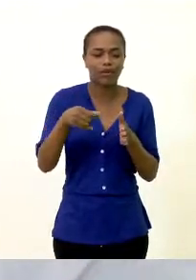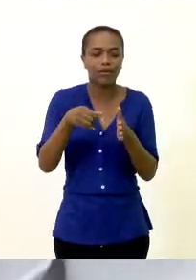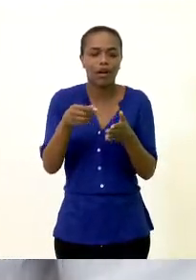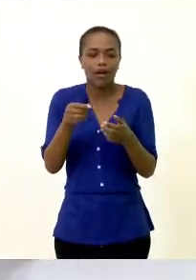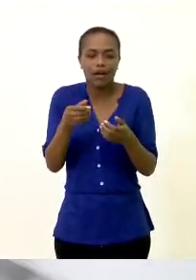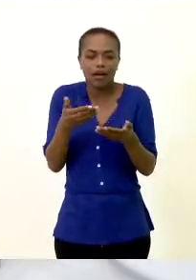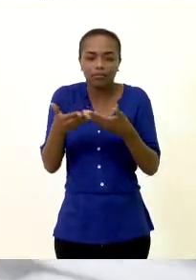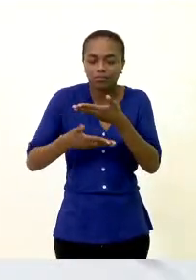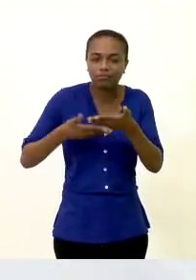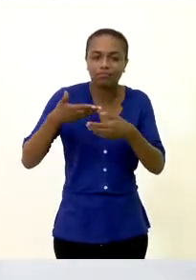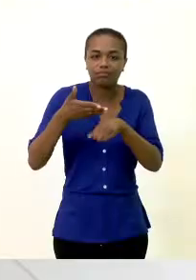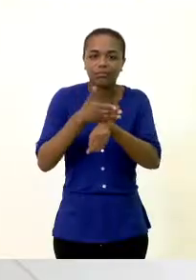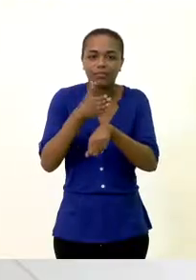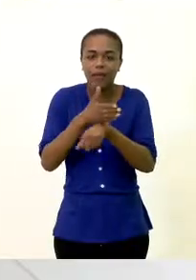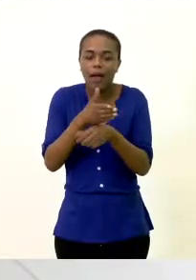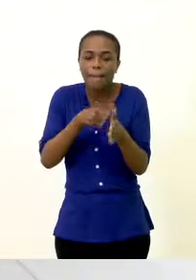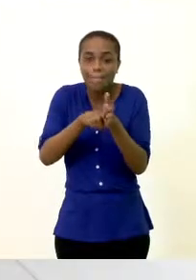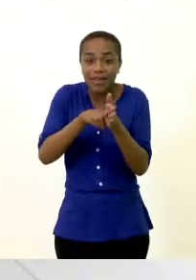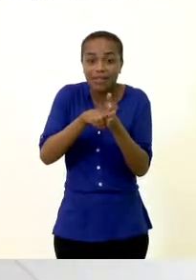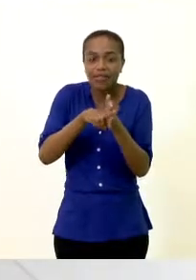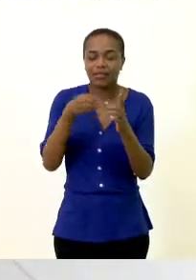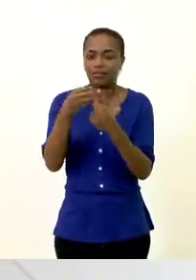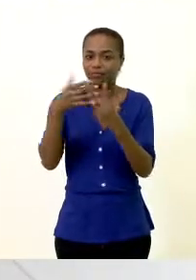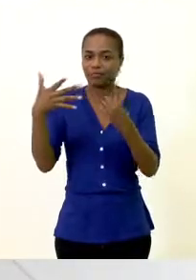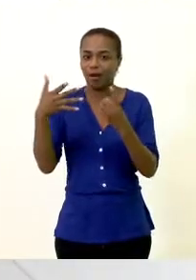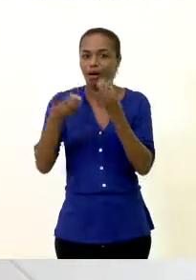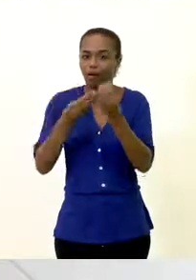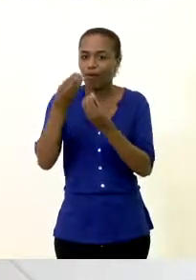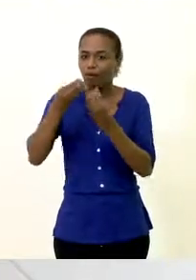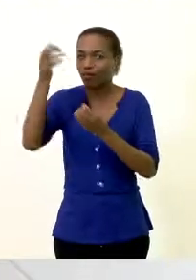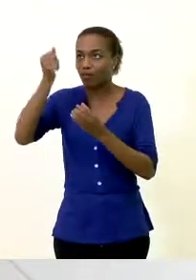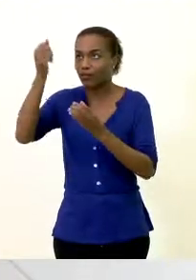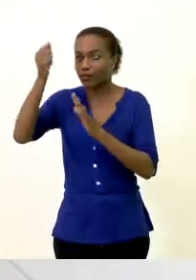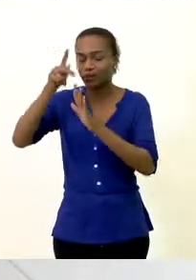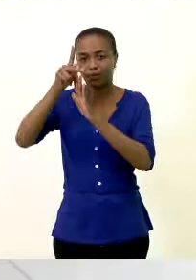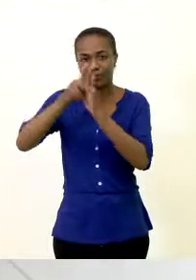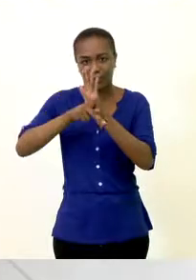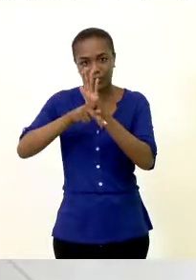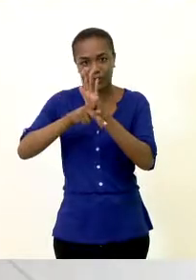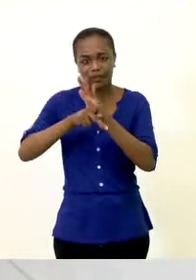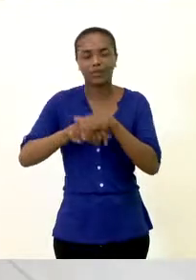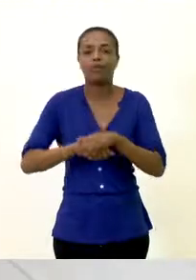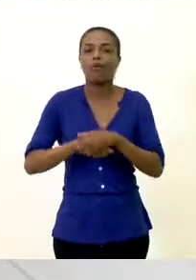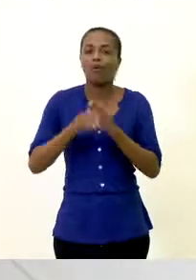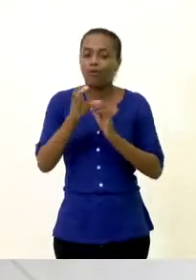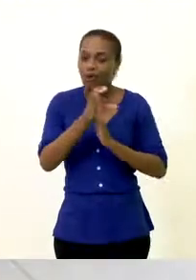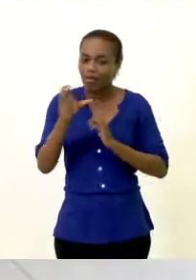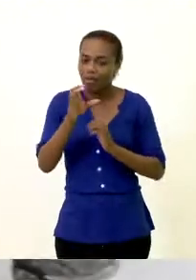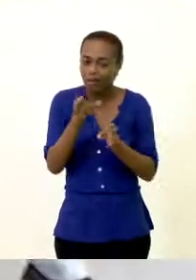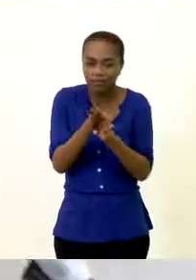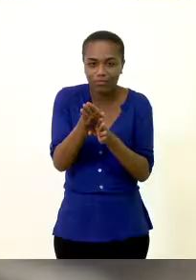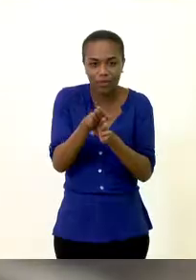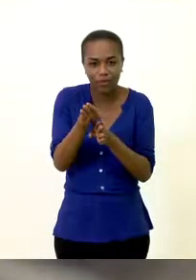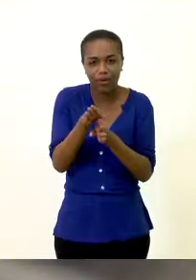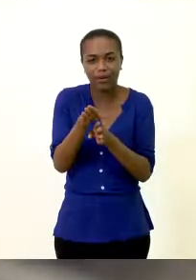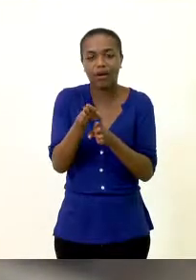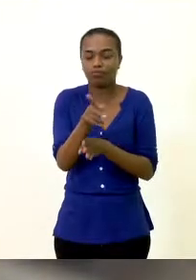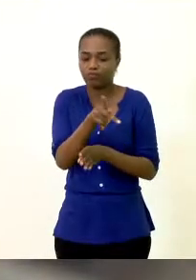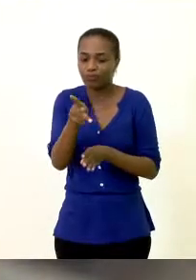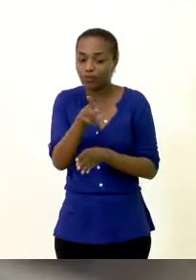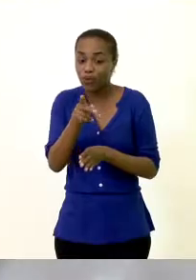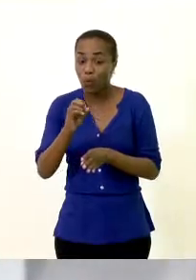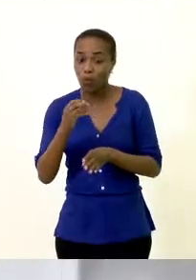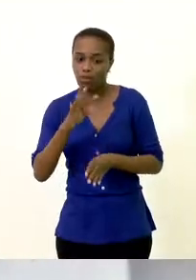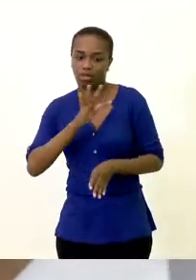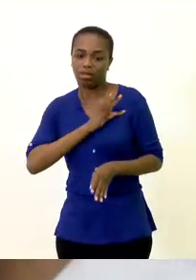realizar atividades de pesquisa e de extensão. Isso como bolsistas de projetos coordenados e orientados por